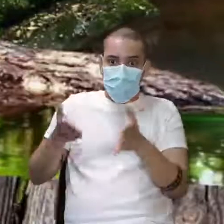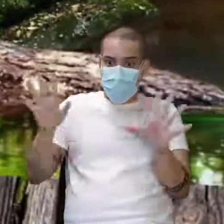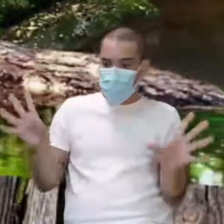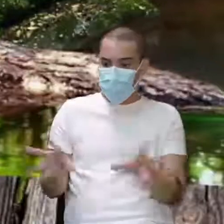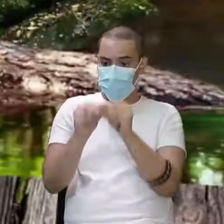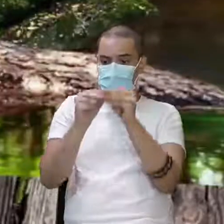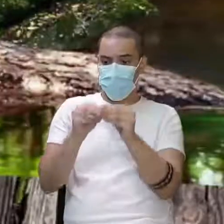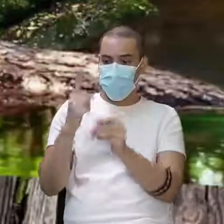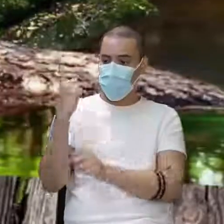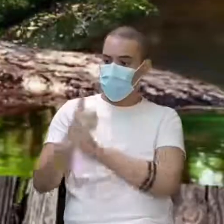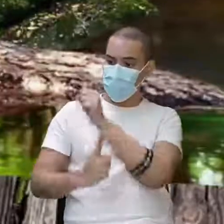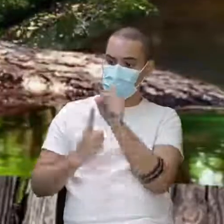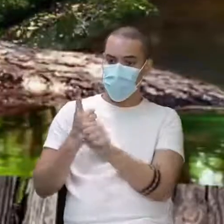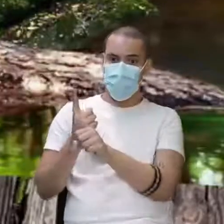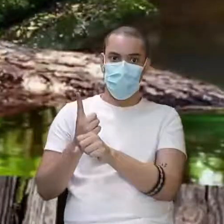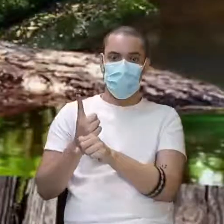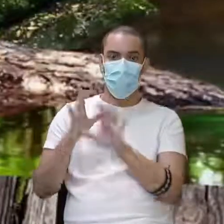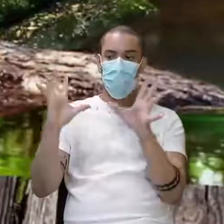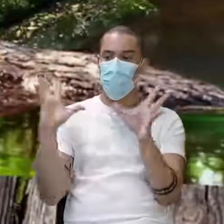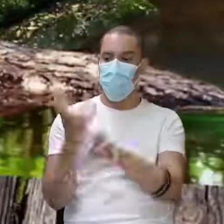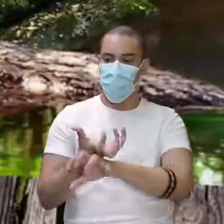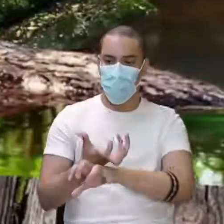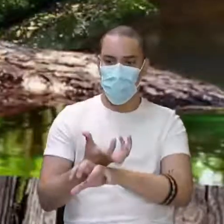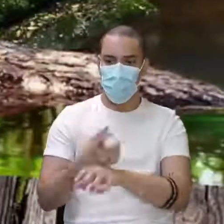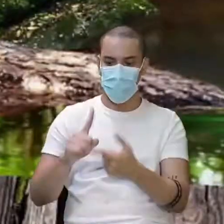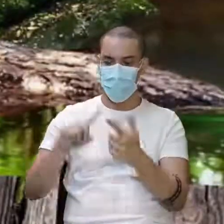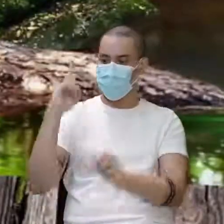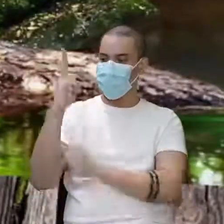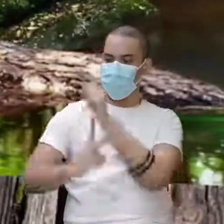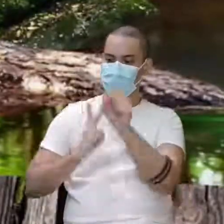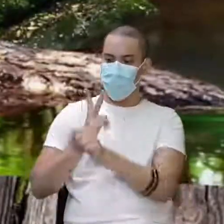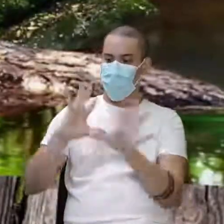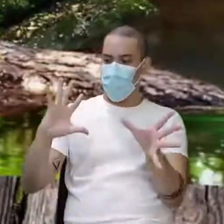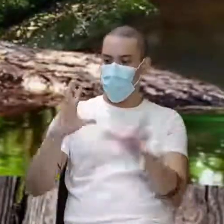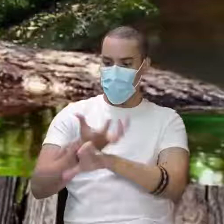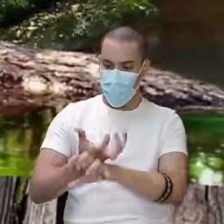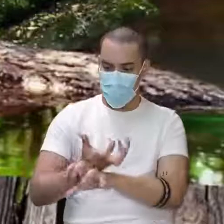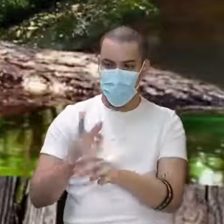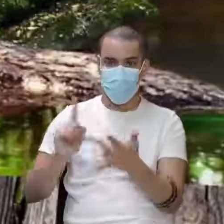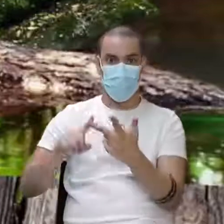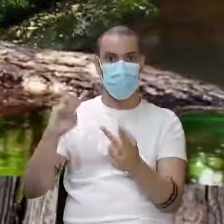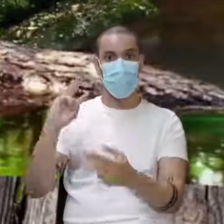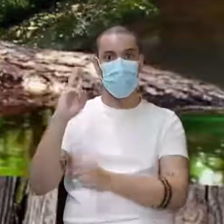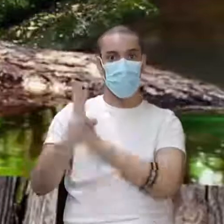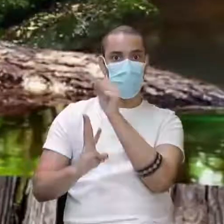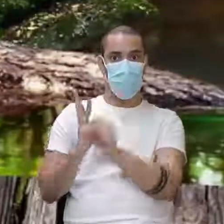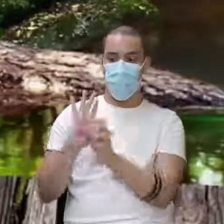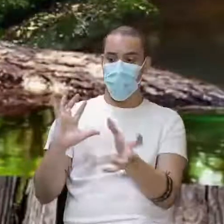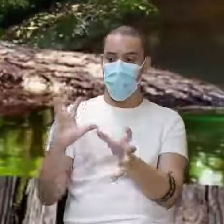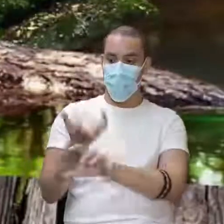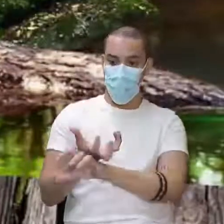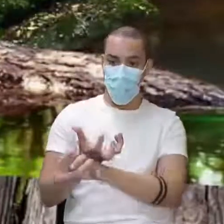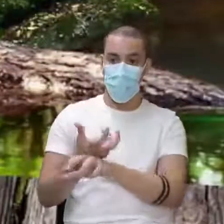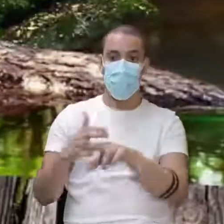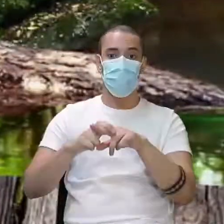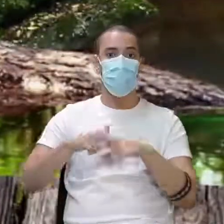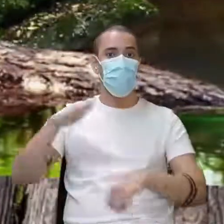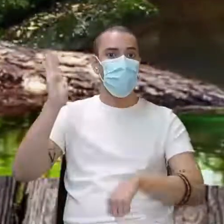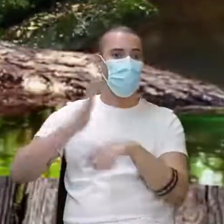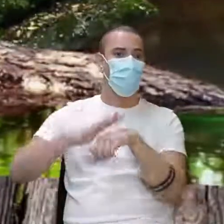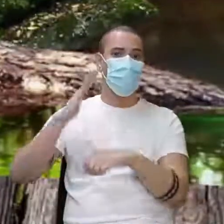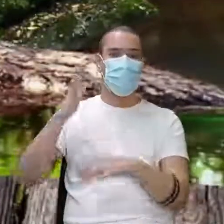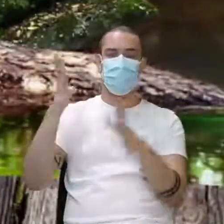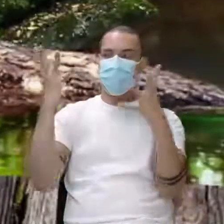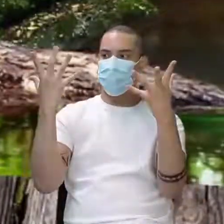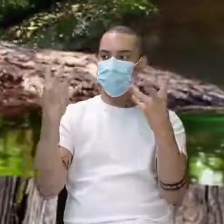curto. Eles estão, período de estiagem, período de seca, tem se prolongado mais, eles estão no processo de evaporação. Quanto mais,